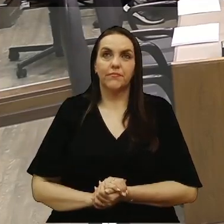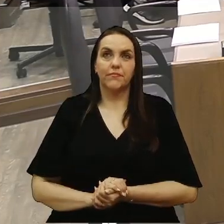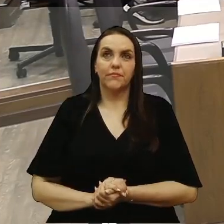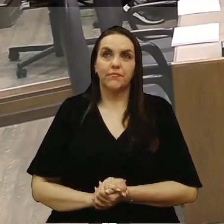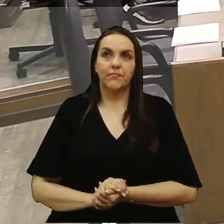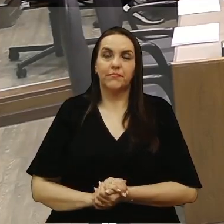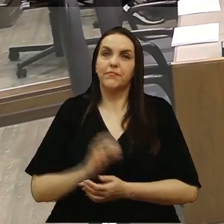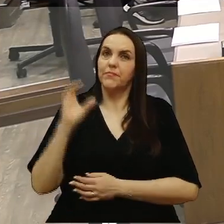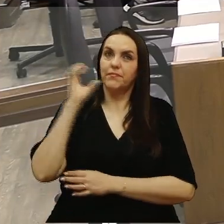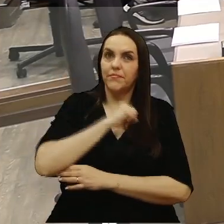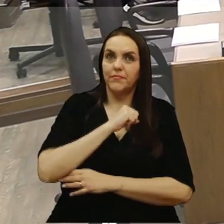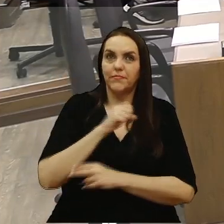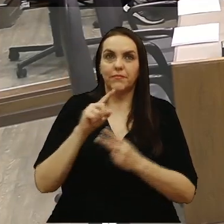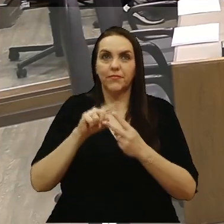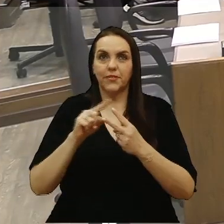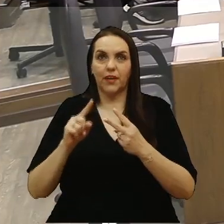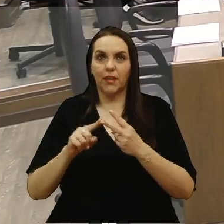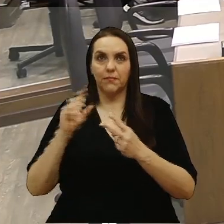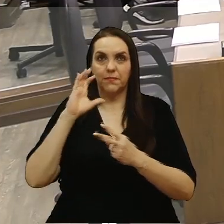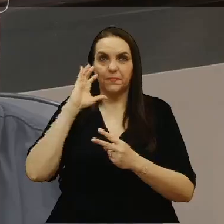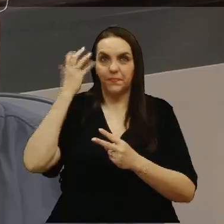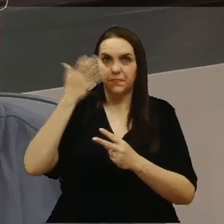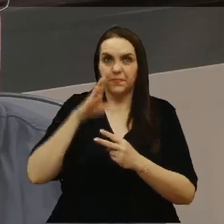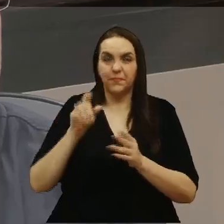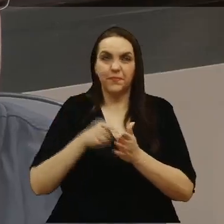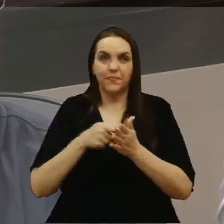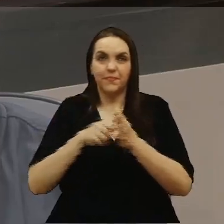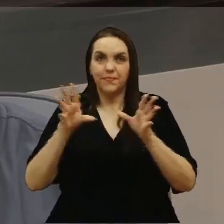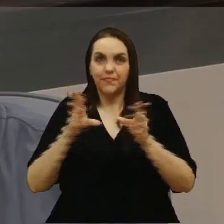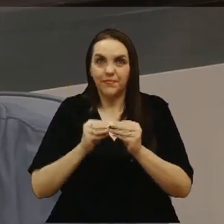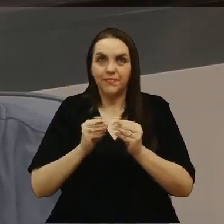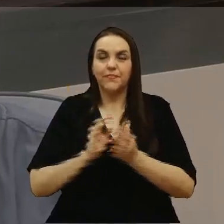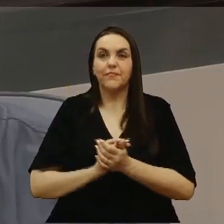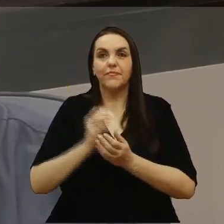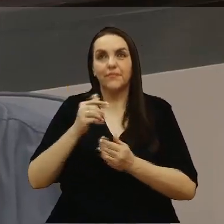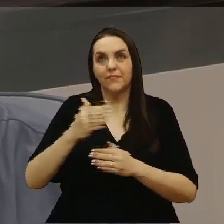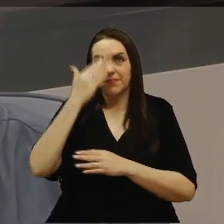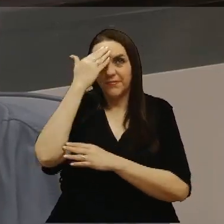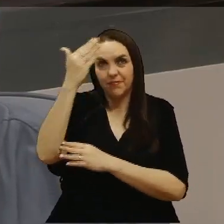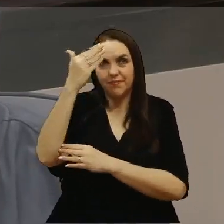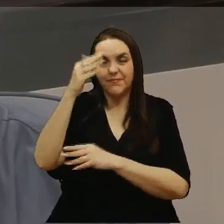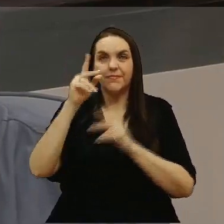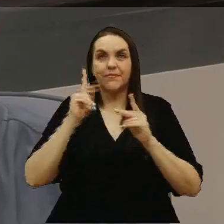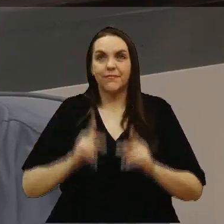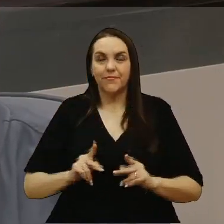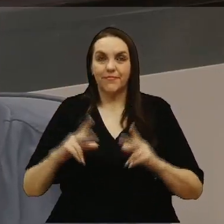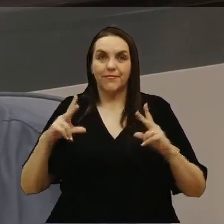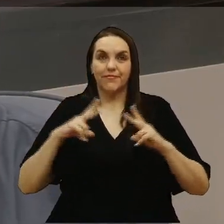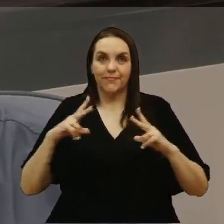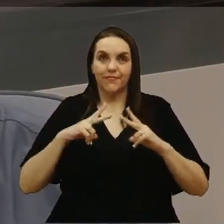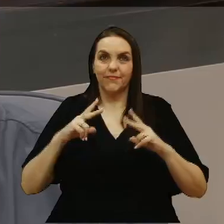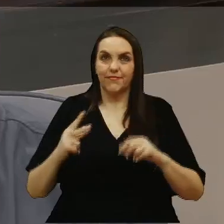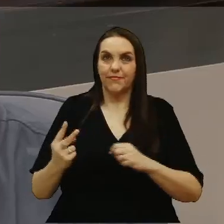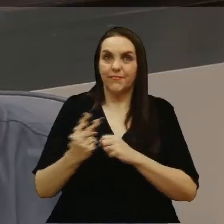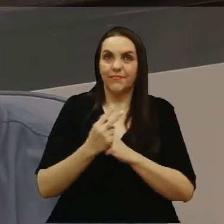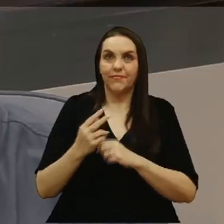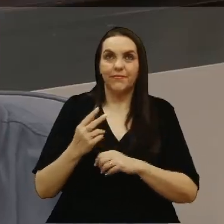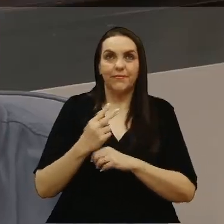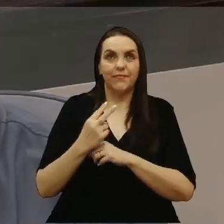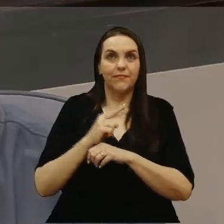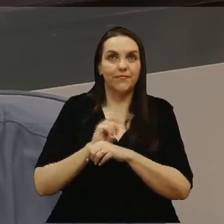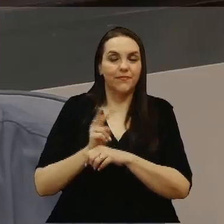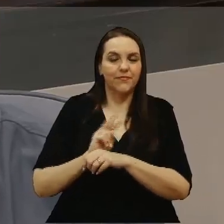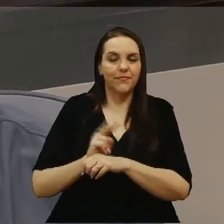Bem rápido aqui, duas situações que ocorreram, tentar resumir. A primeira, agradecer o pessoal da segurança privada, que diuturnamente também está na